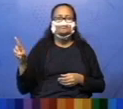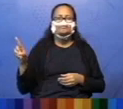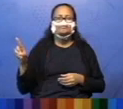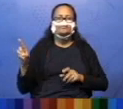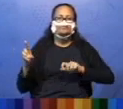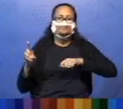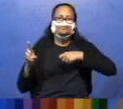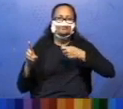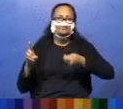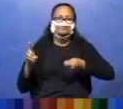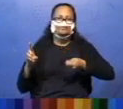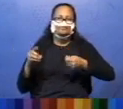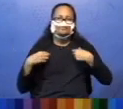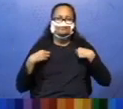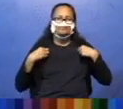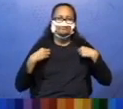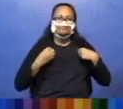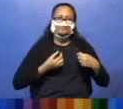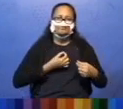Botão.